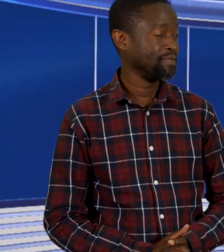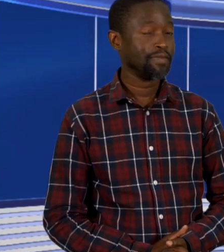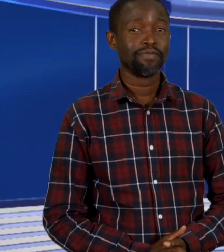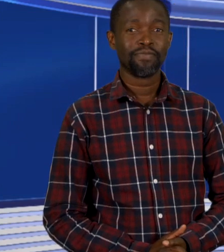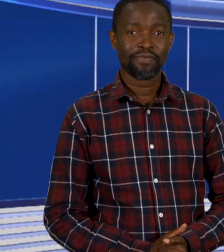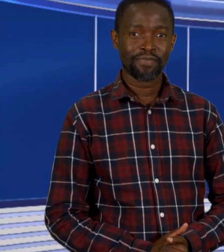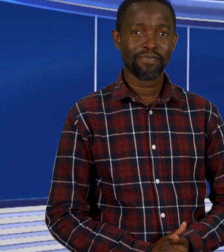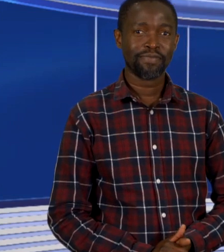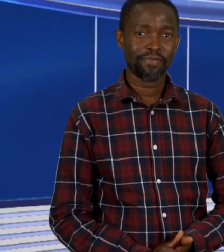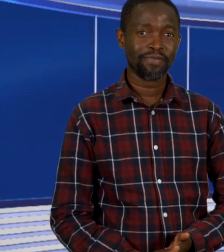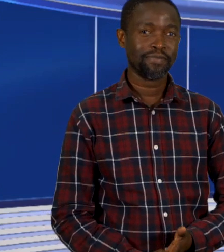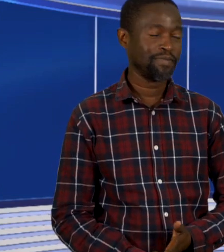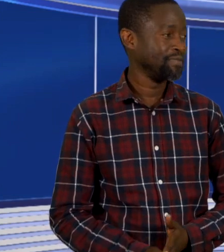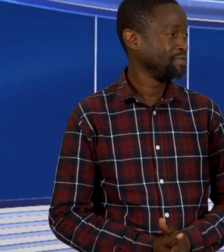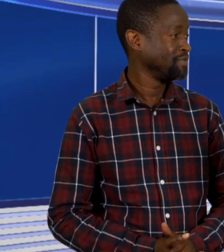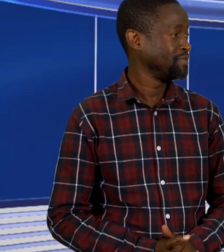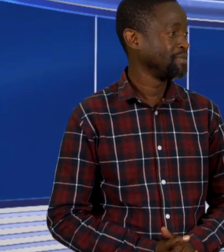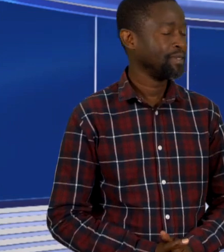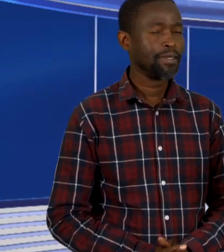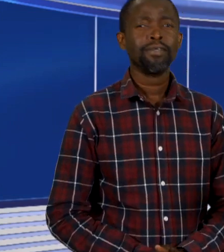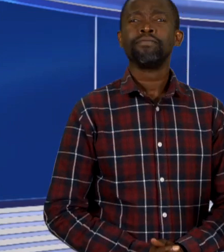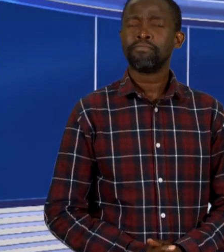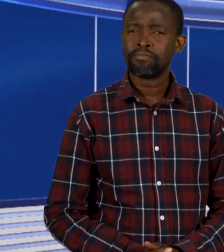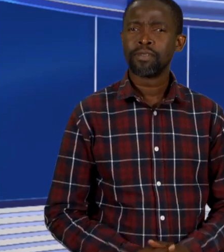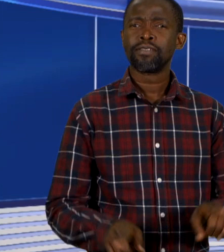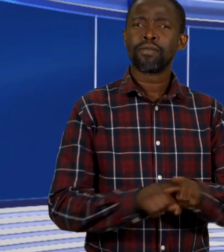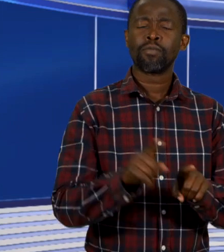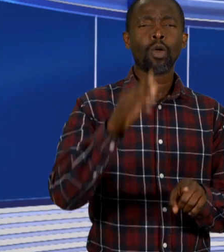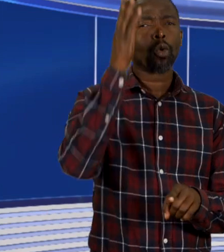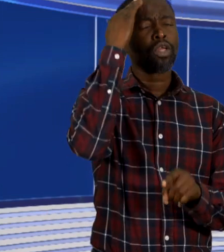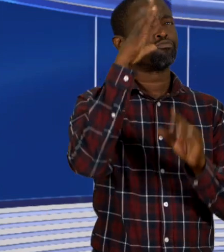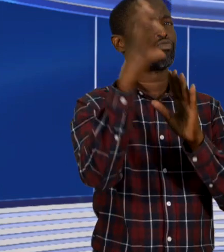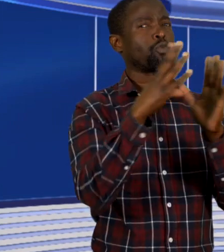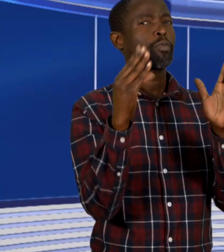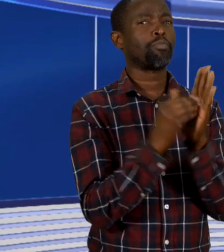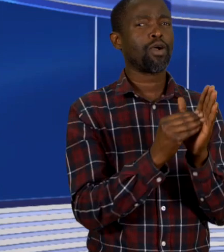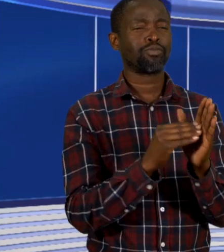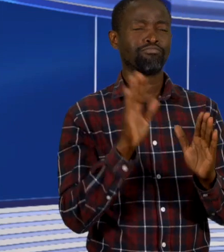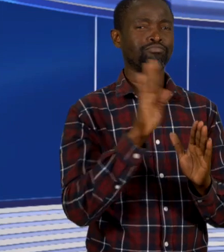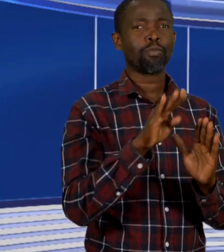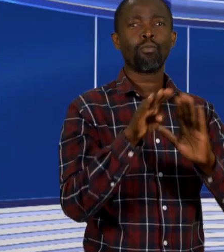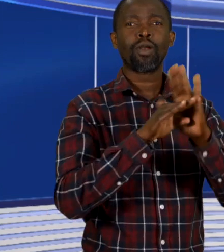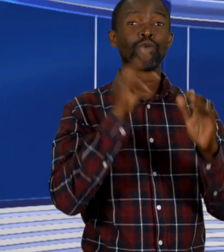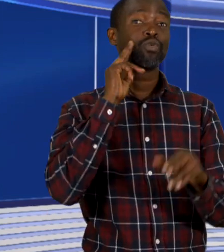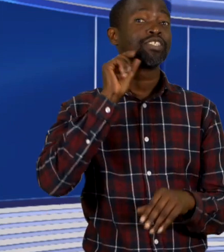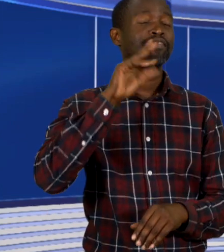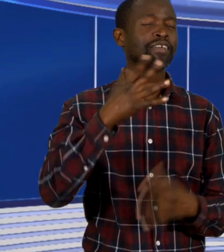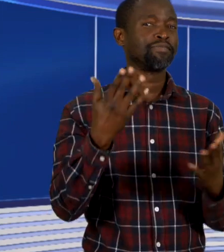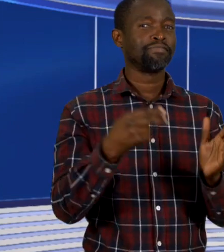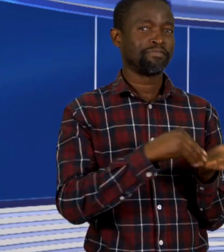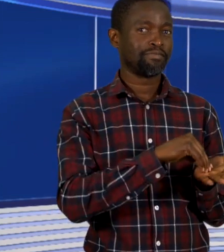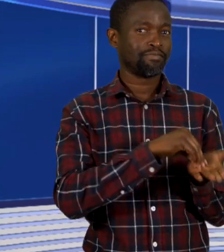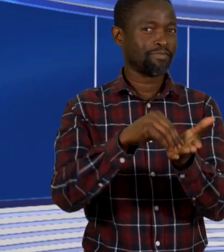da importância do programa da TV Surdo para esta camada social. Conheça o impacto do programa de televisão mais